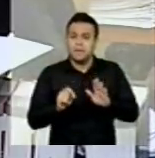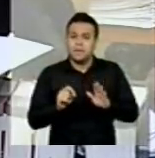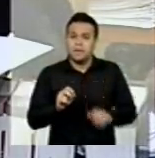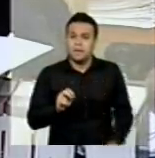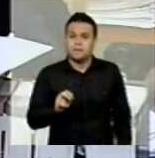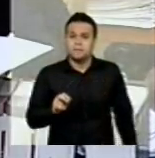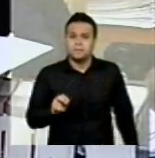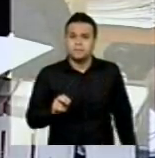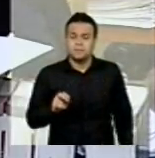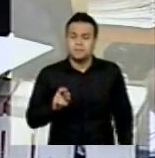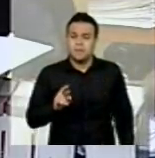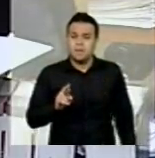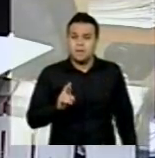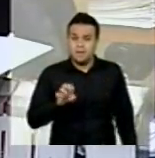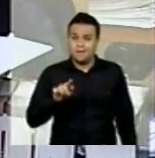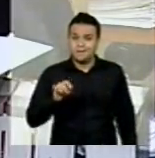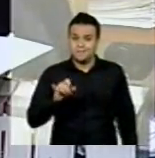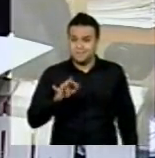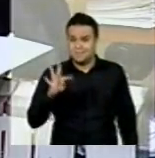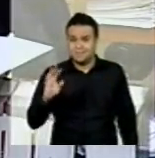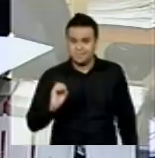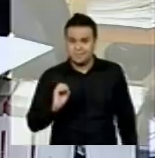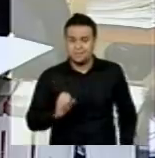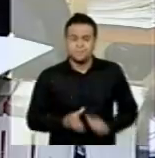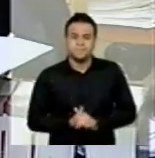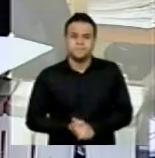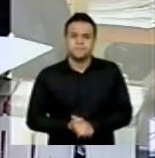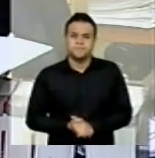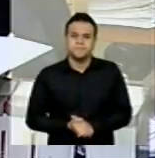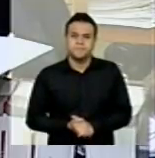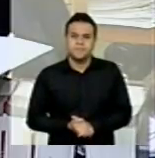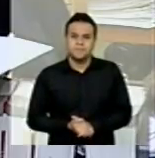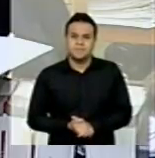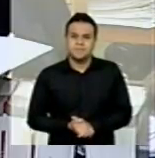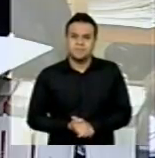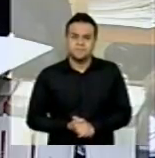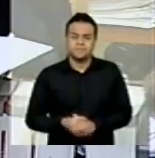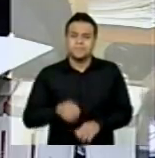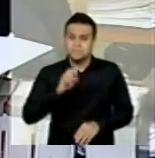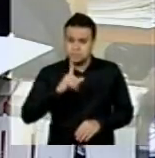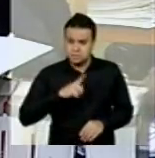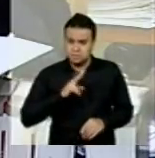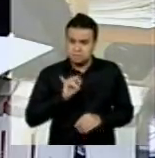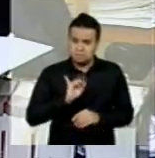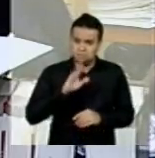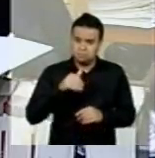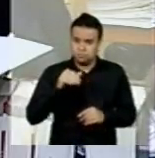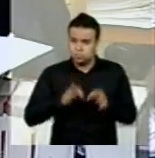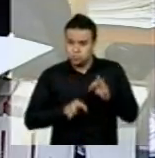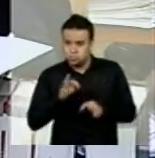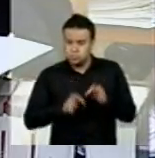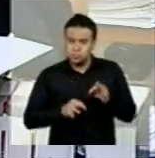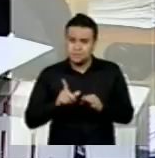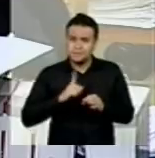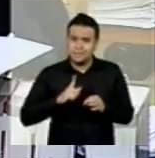requisito configurador da sua prerrogativa de estar em juízo em sede de controle